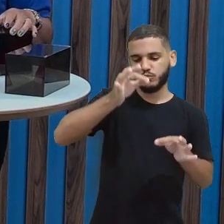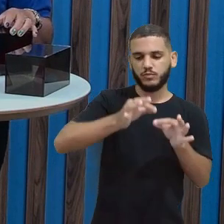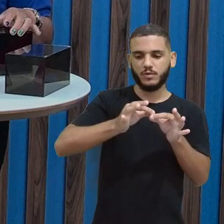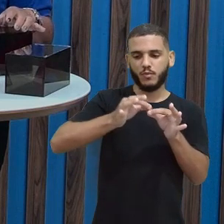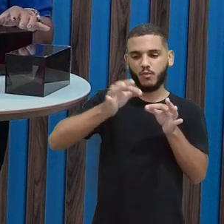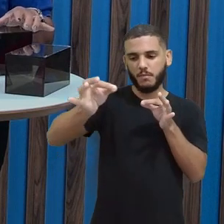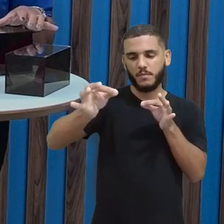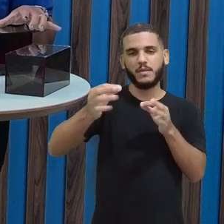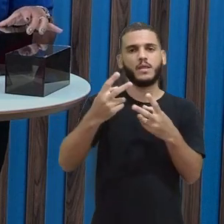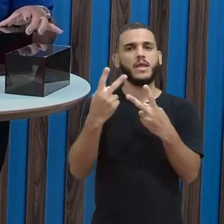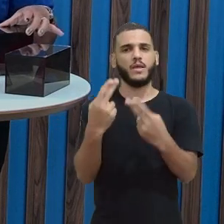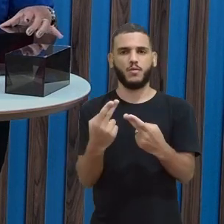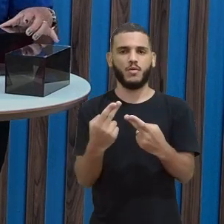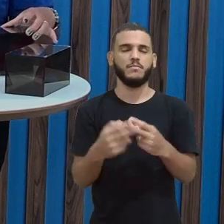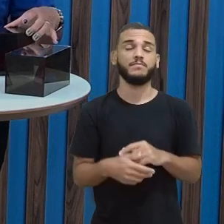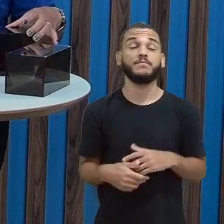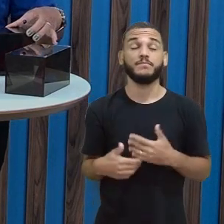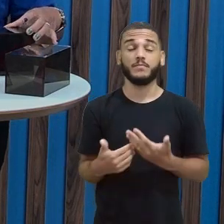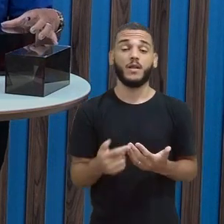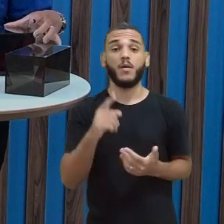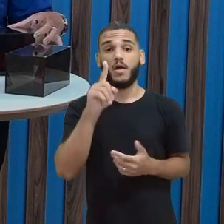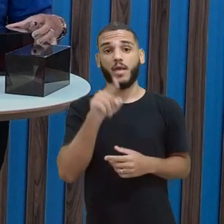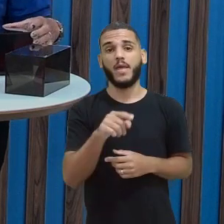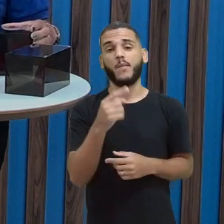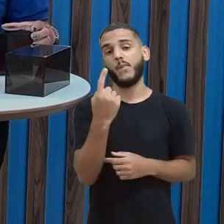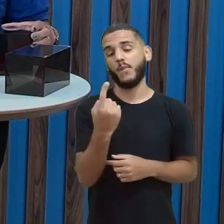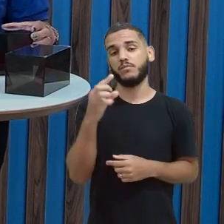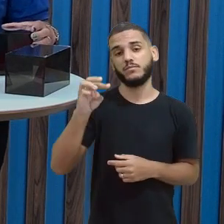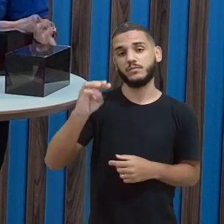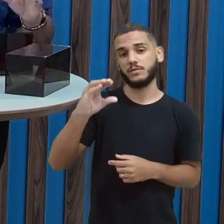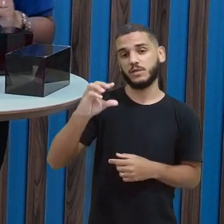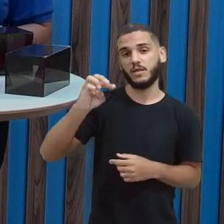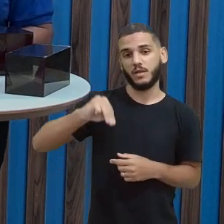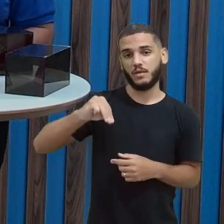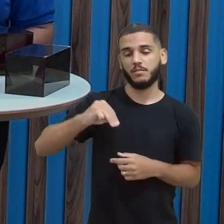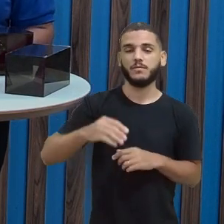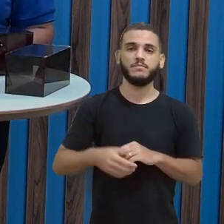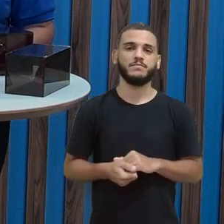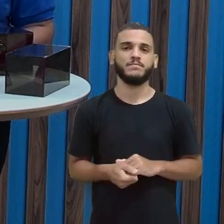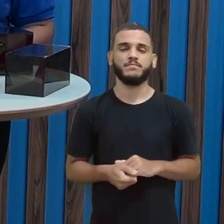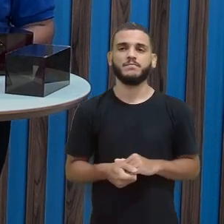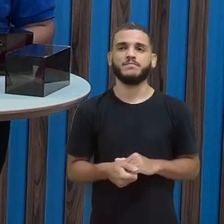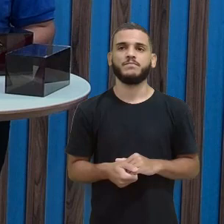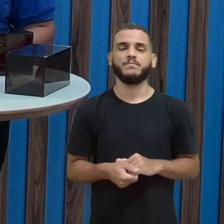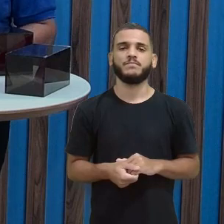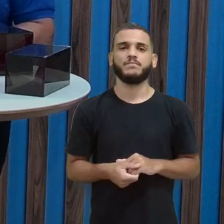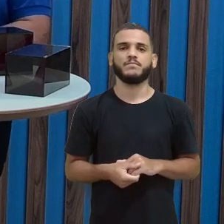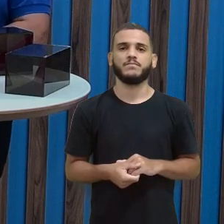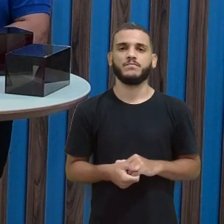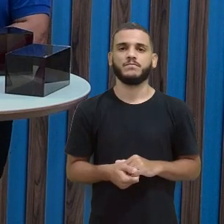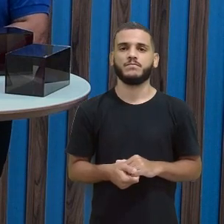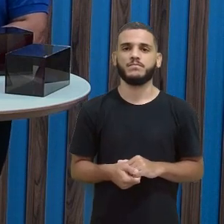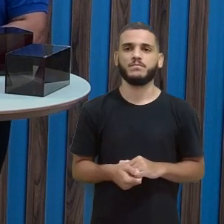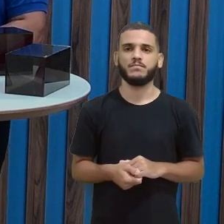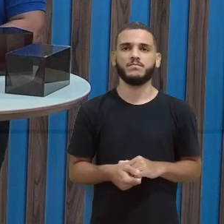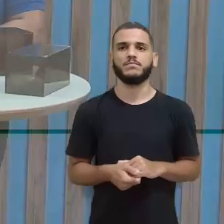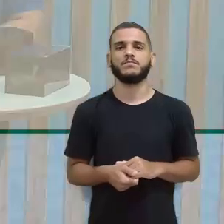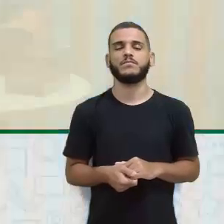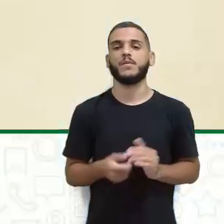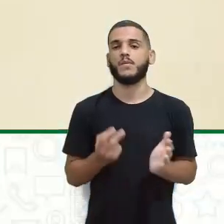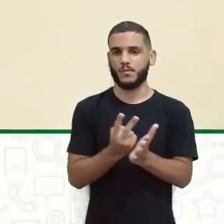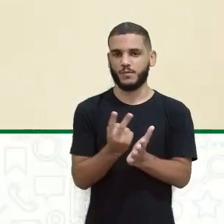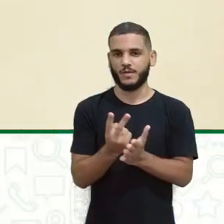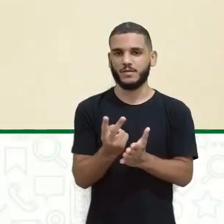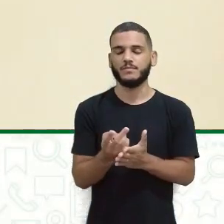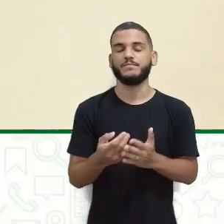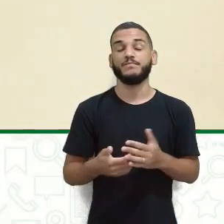centímetro. Então, seria 1 centímetro cúbico, certo? Mas vamos adiante.